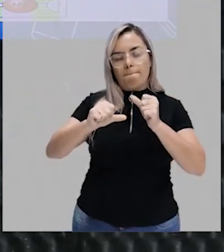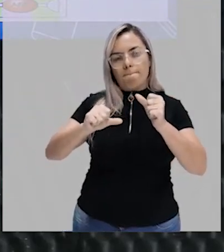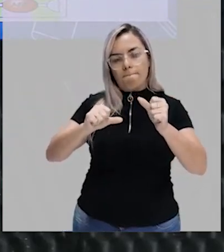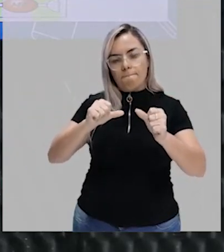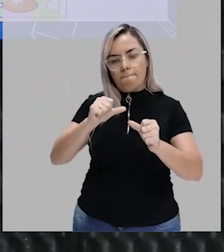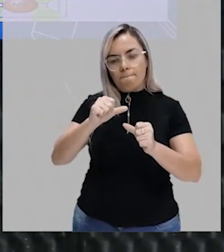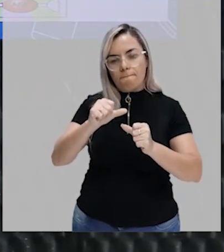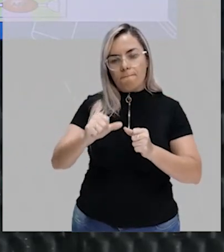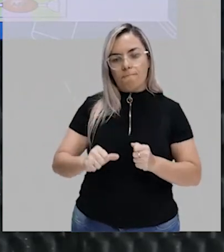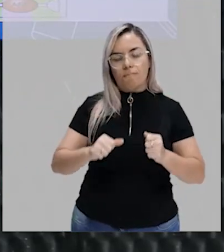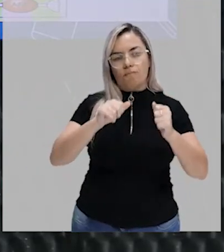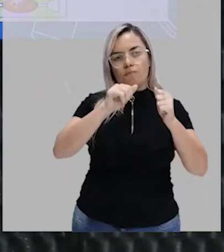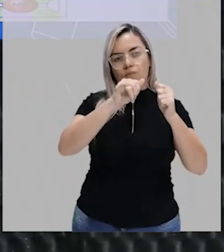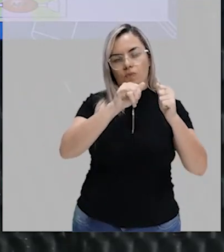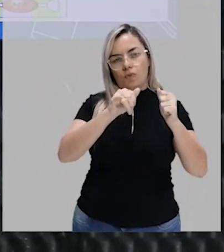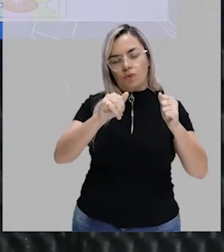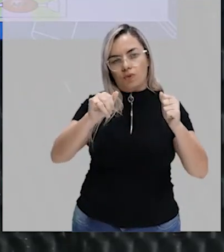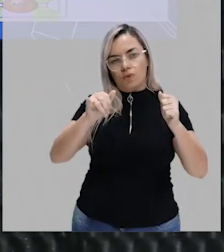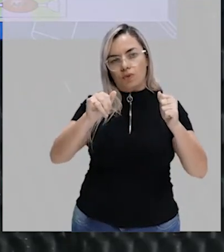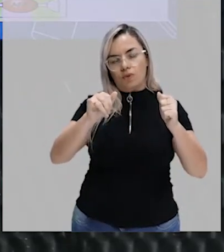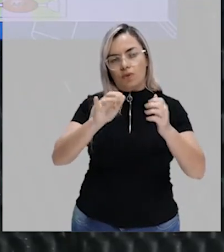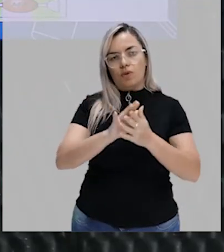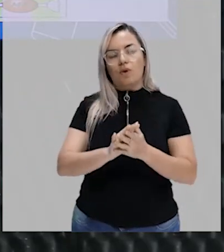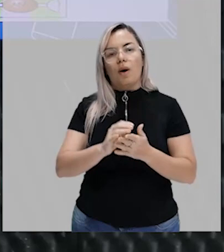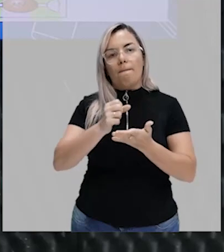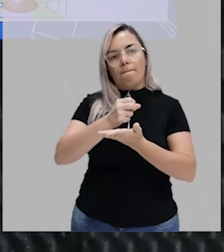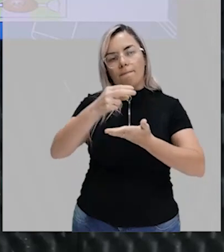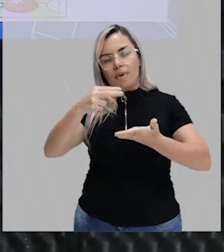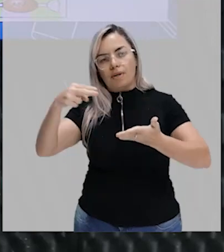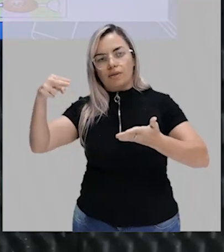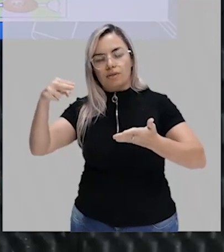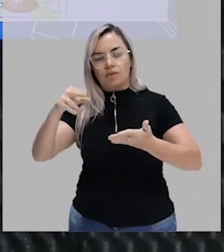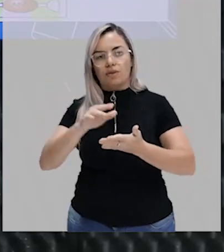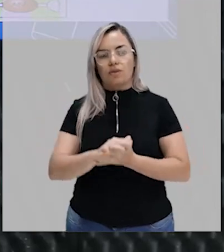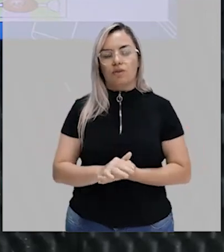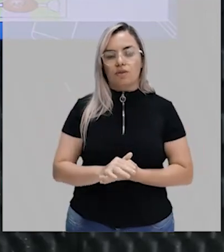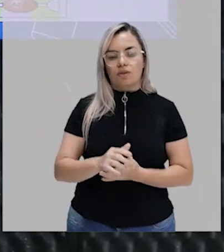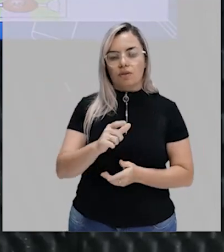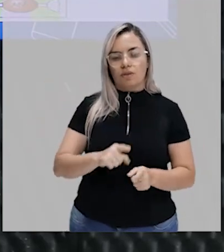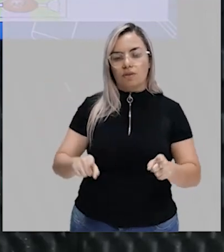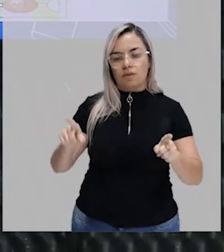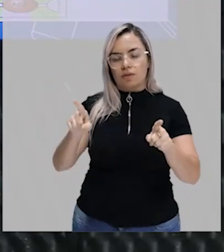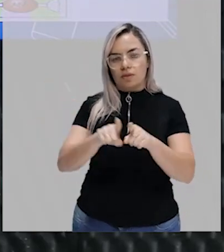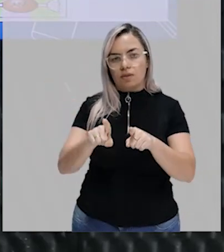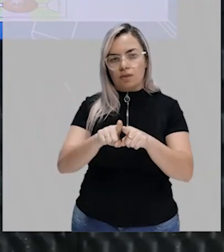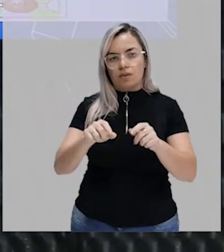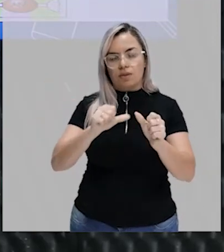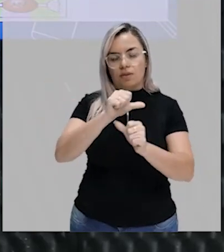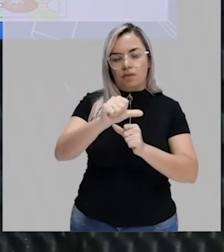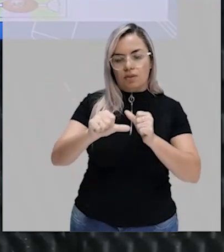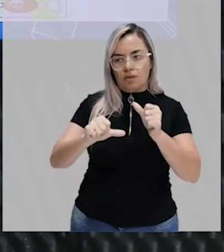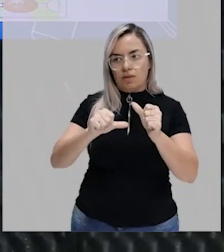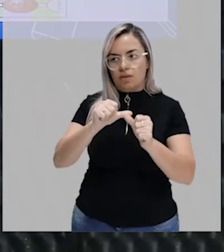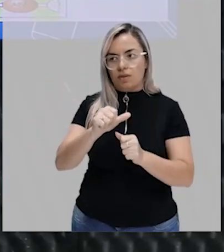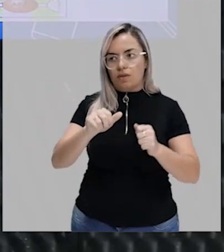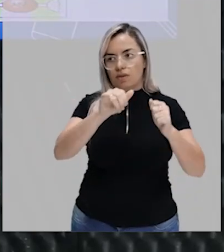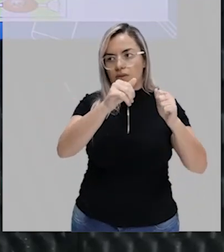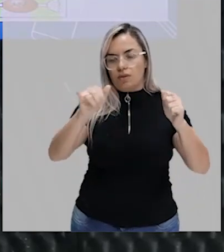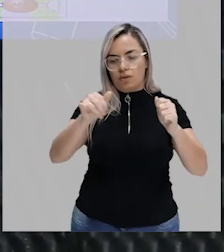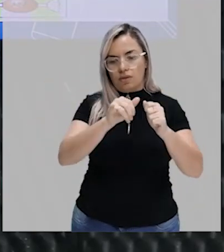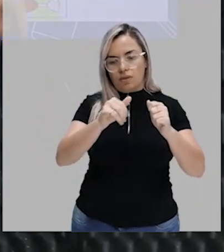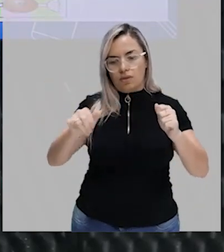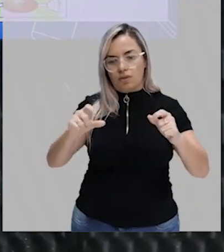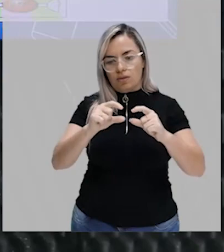de aminoácidos, aliás, toda a sequência de bases nitrogenadas, que vai também mudar a sequência dos aminoácidos que